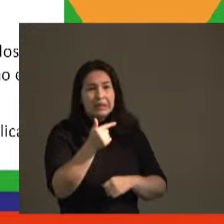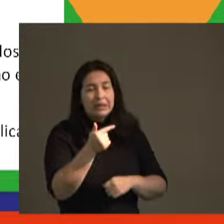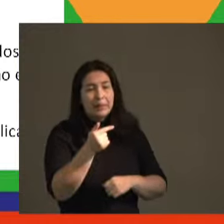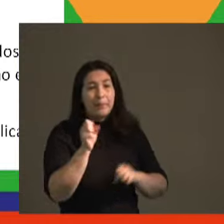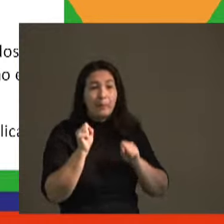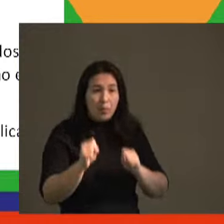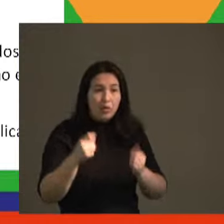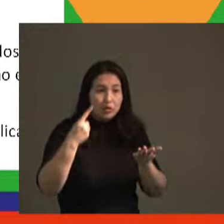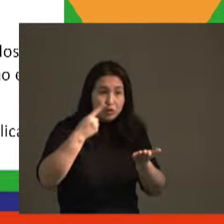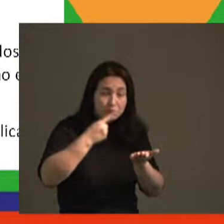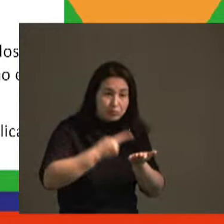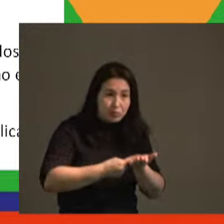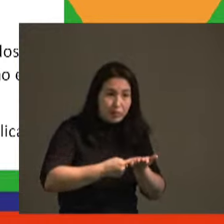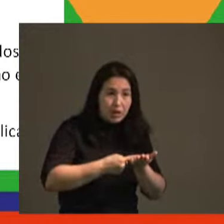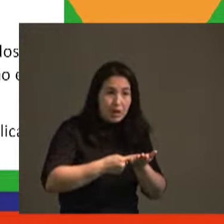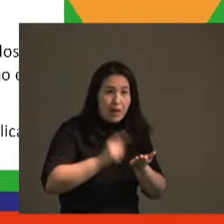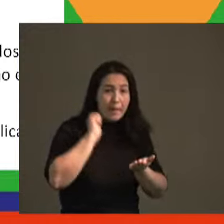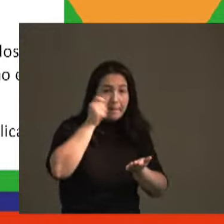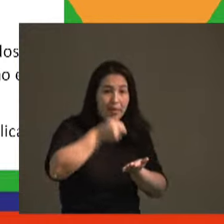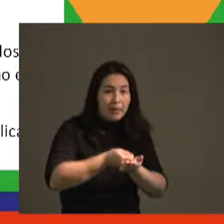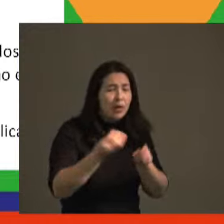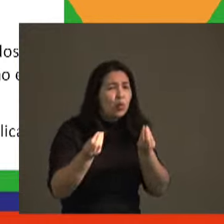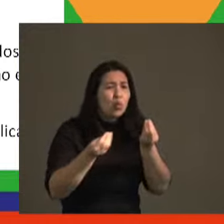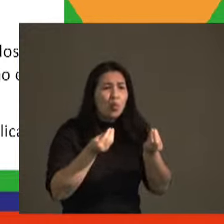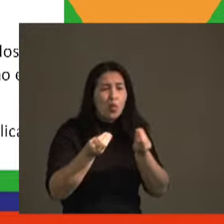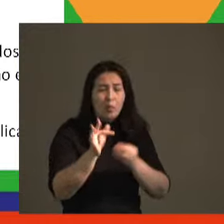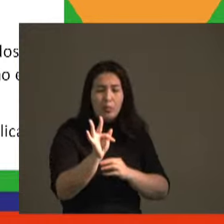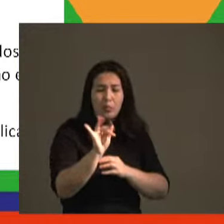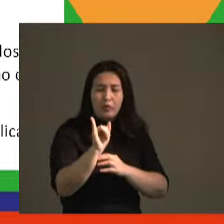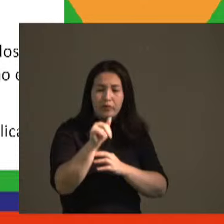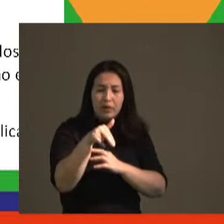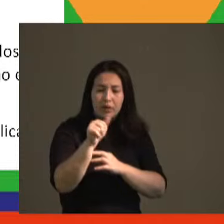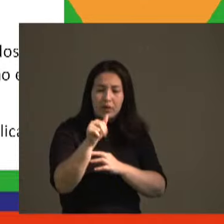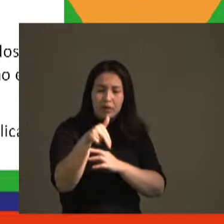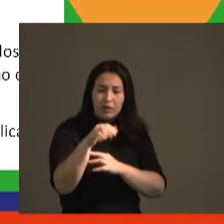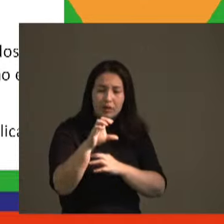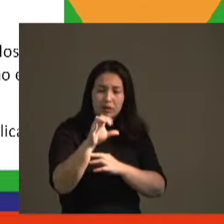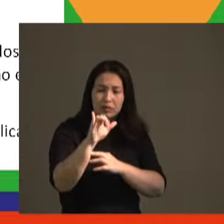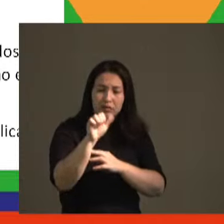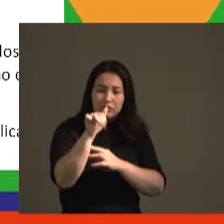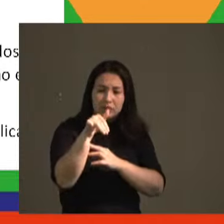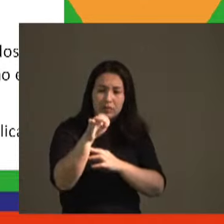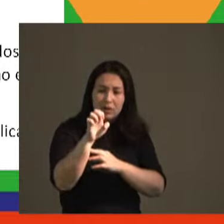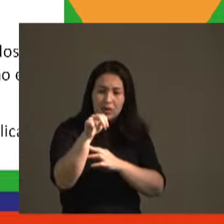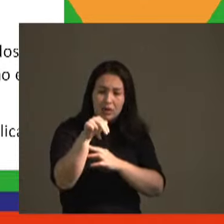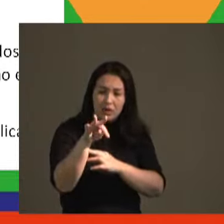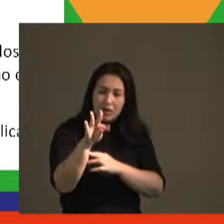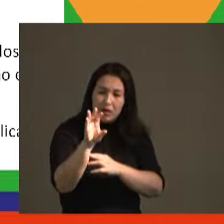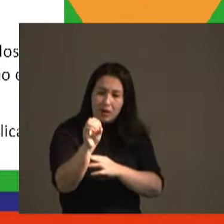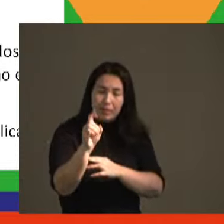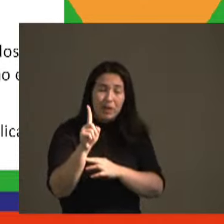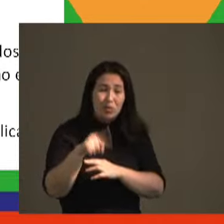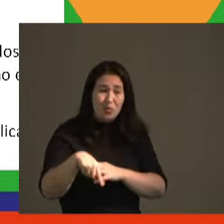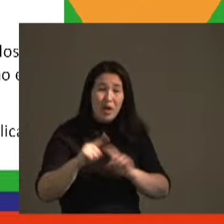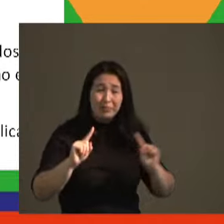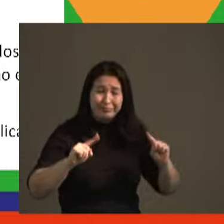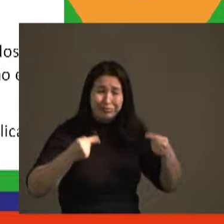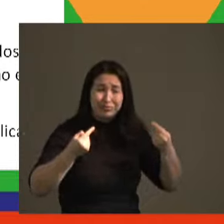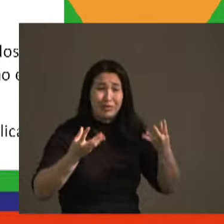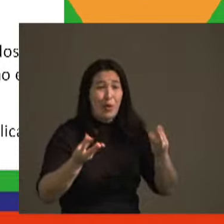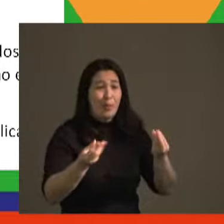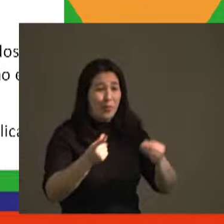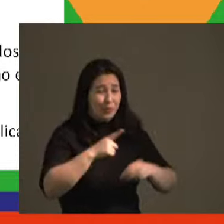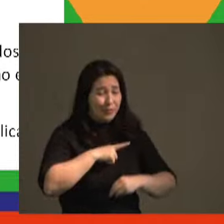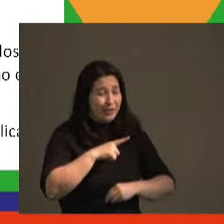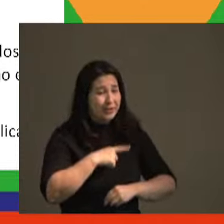está aí, né, como vai acontecer o financiamento das ações do plano. É um plano muito desafiador,